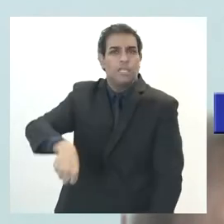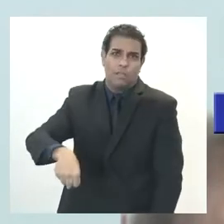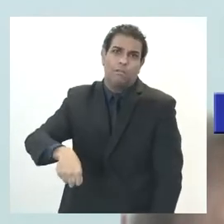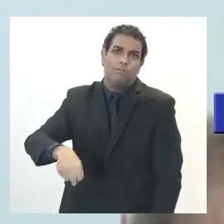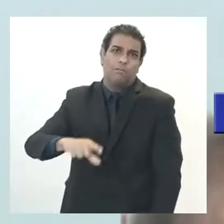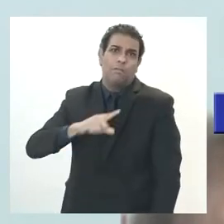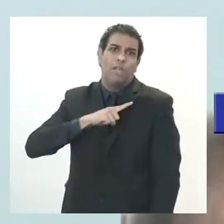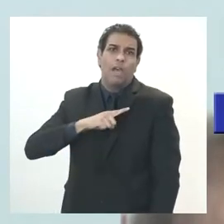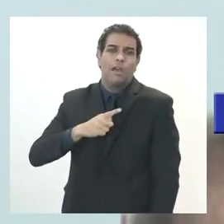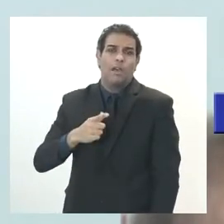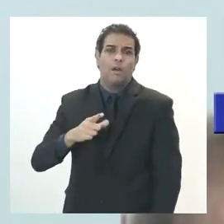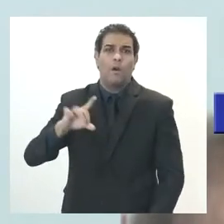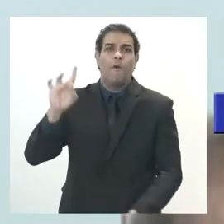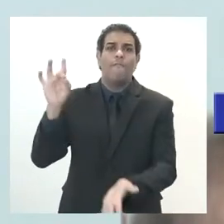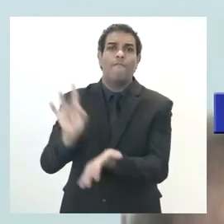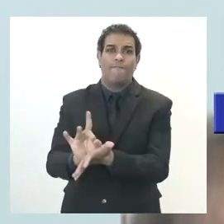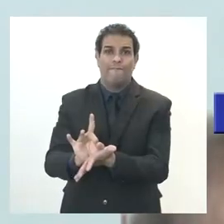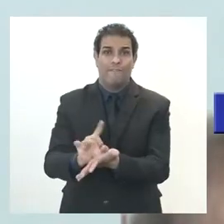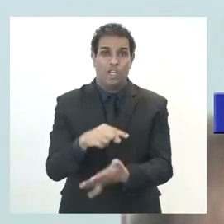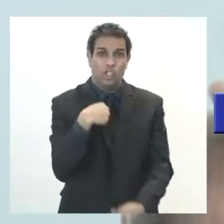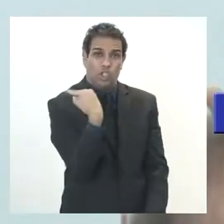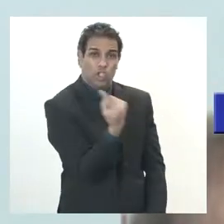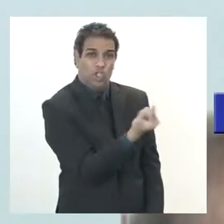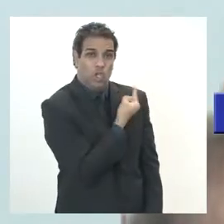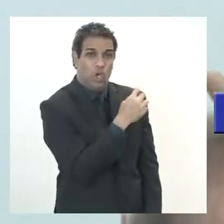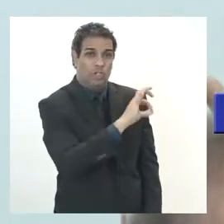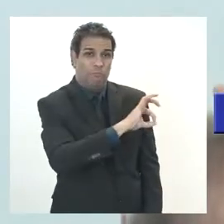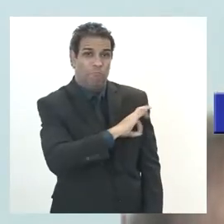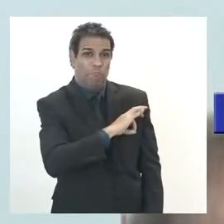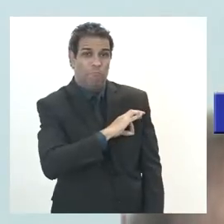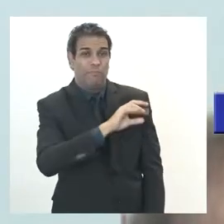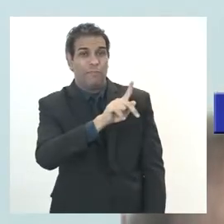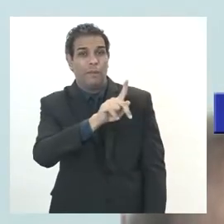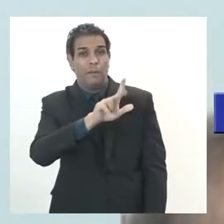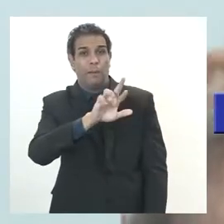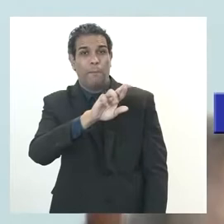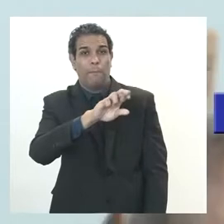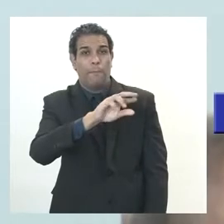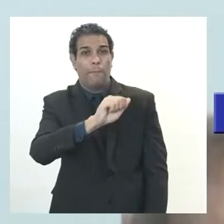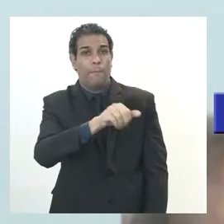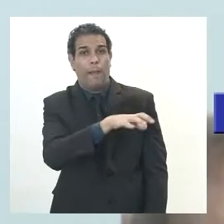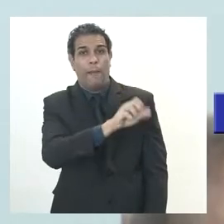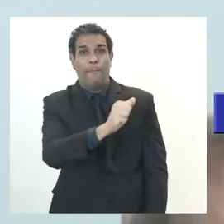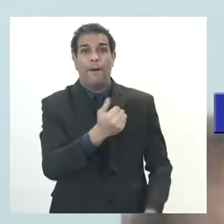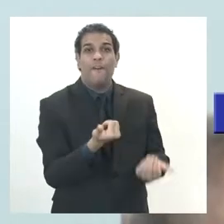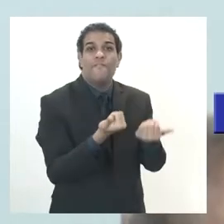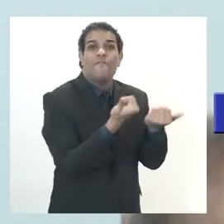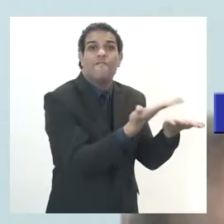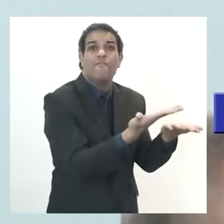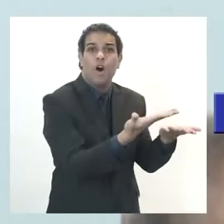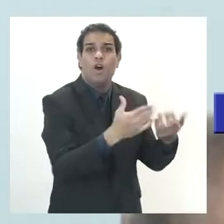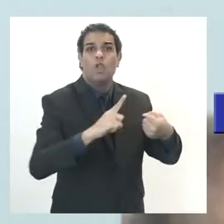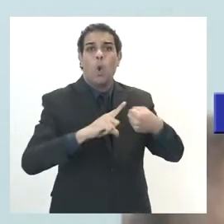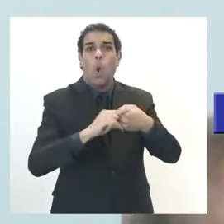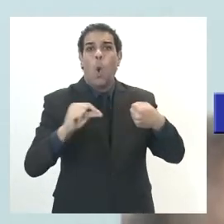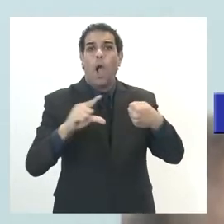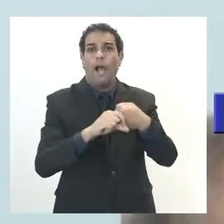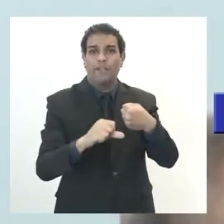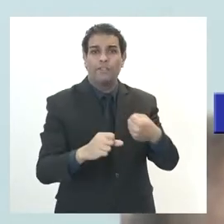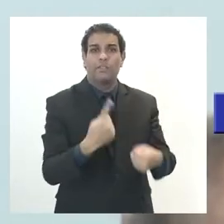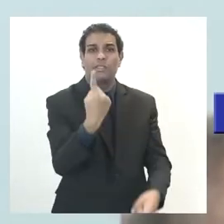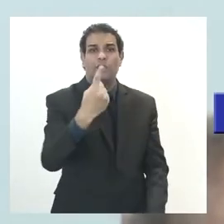oficiais porque nós Praça eu então o progresso nenhum ao contrário mas que estão fora lá do artigo 142